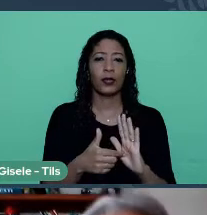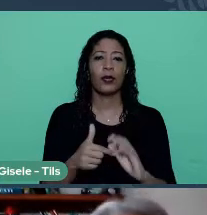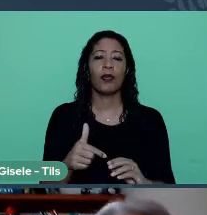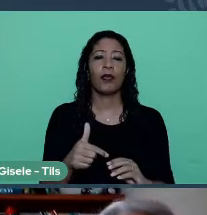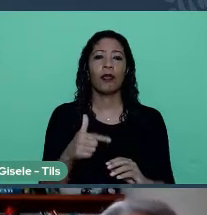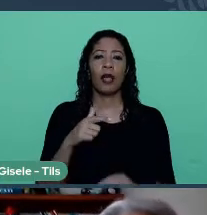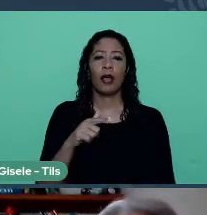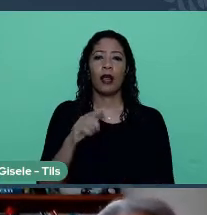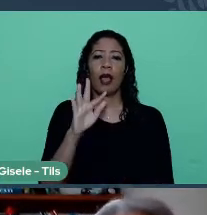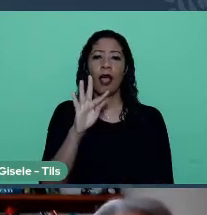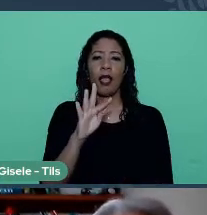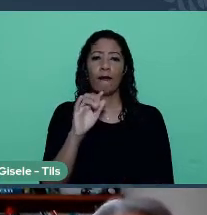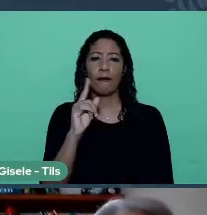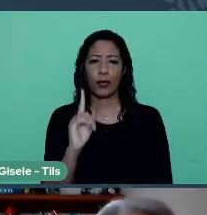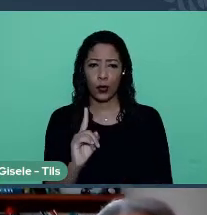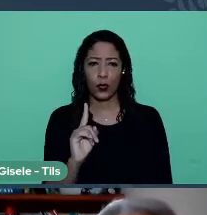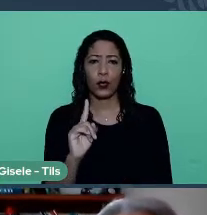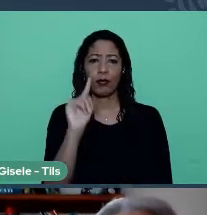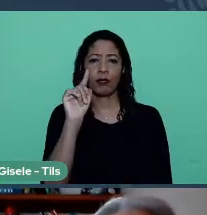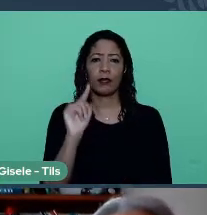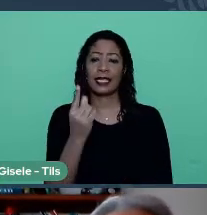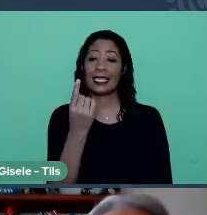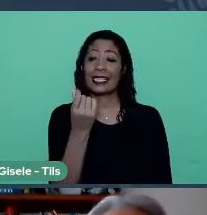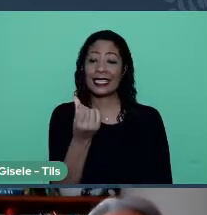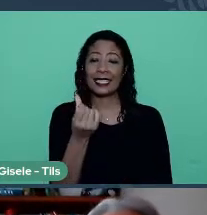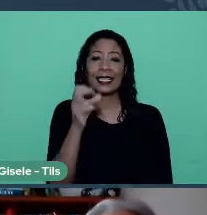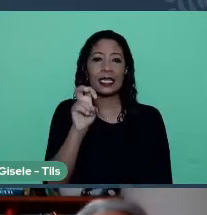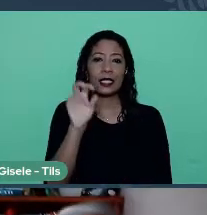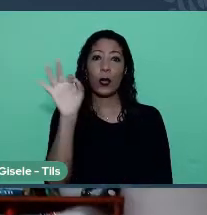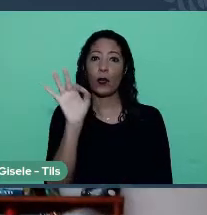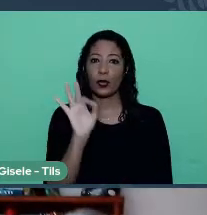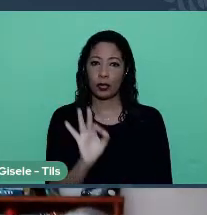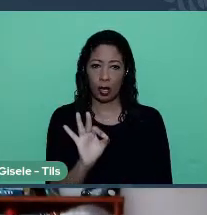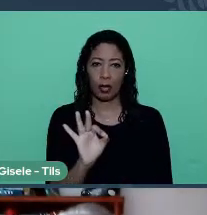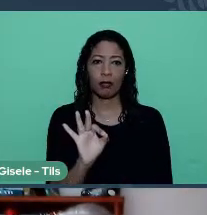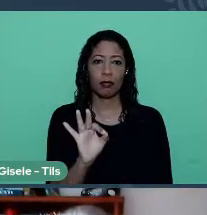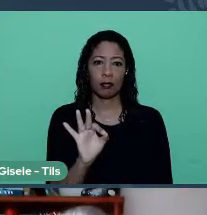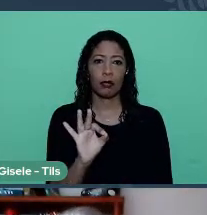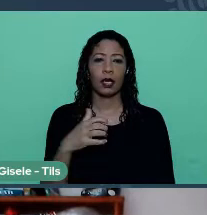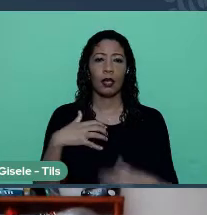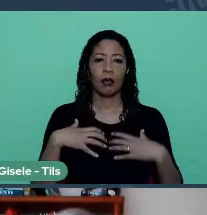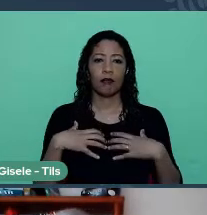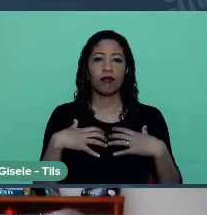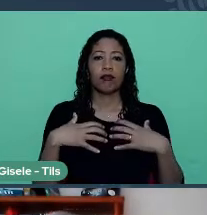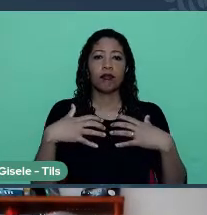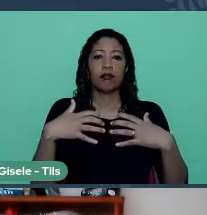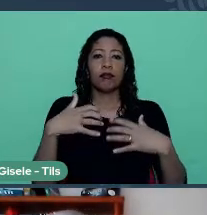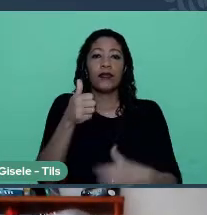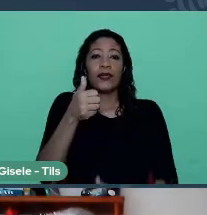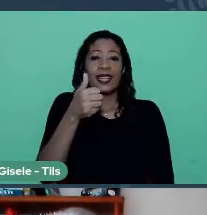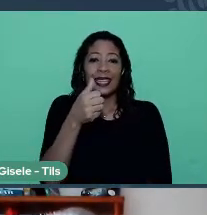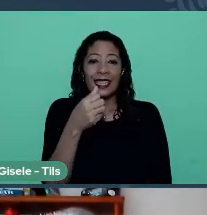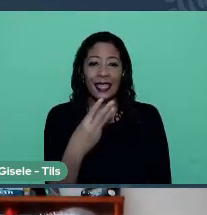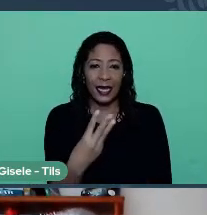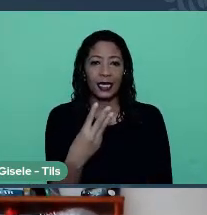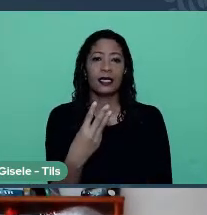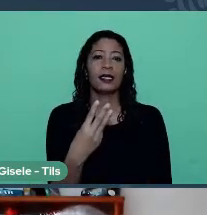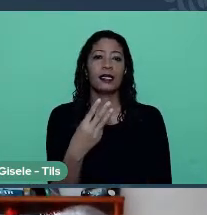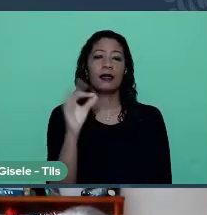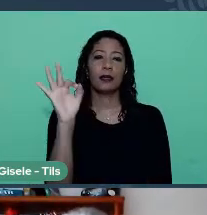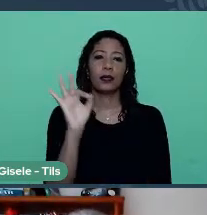vital forçada de 65% e uma resposta ao broncodilatador de 13%. Então, essa paciente